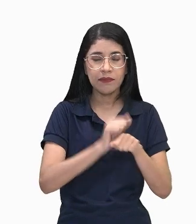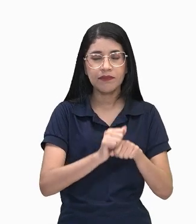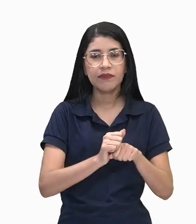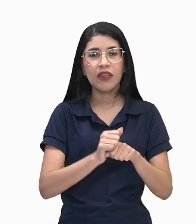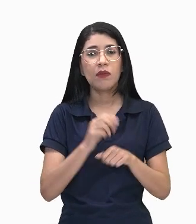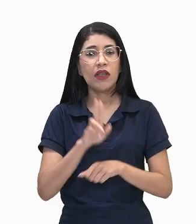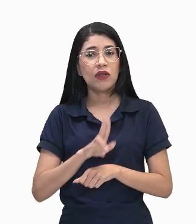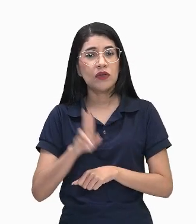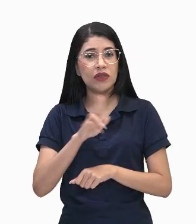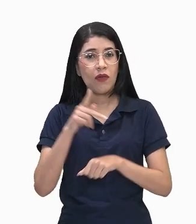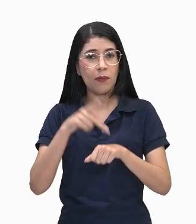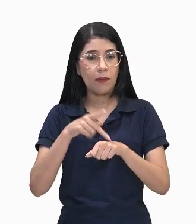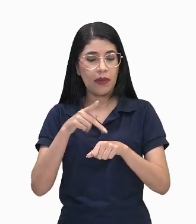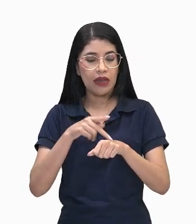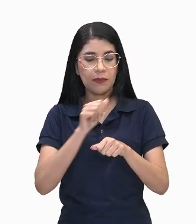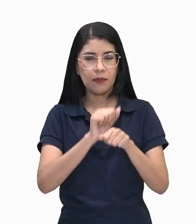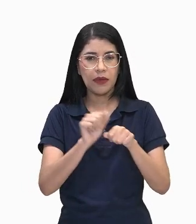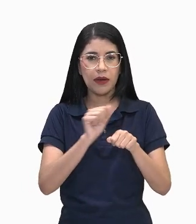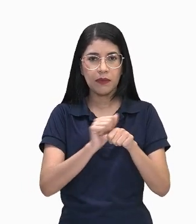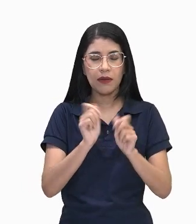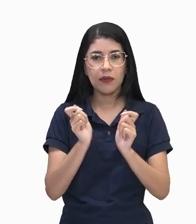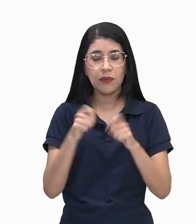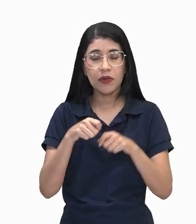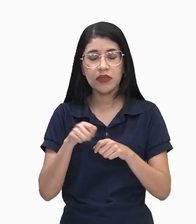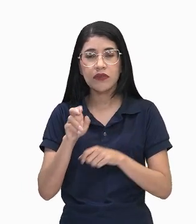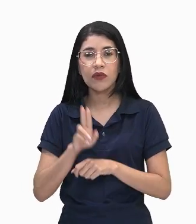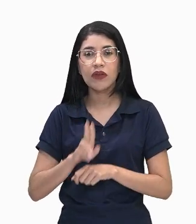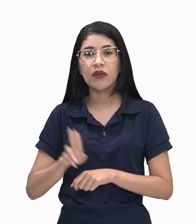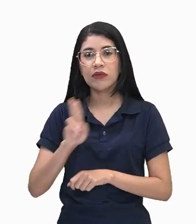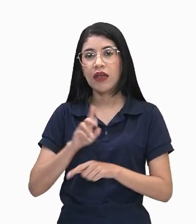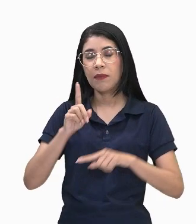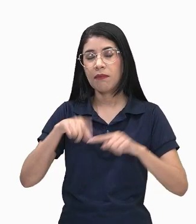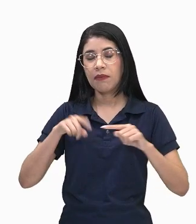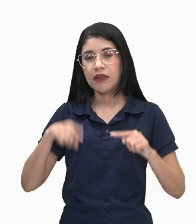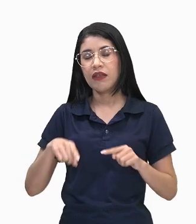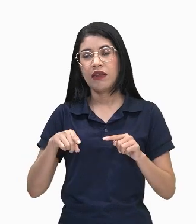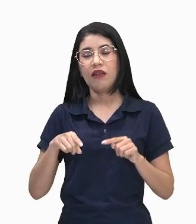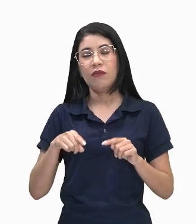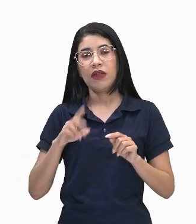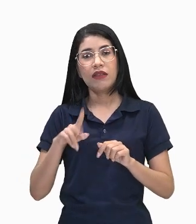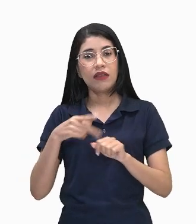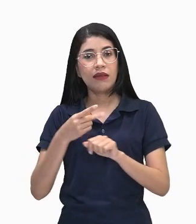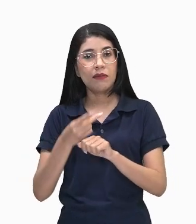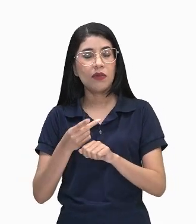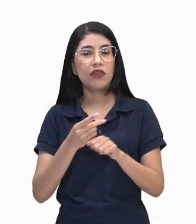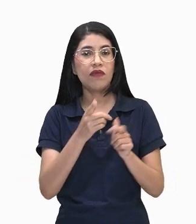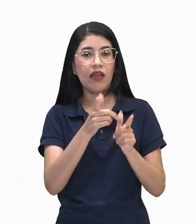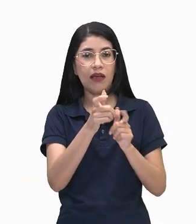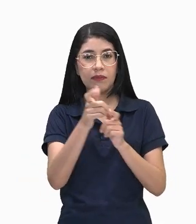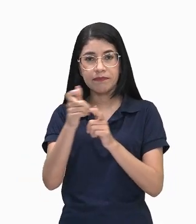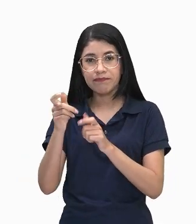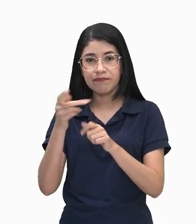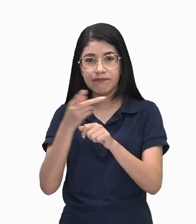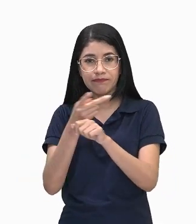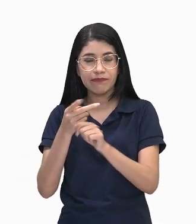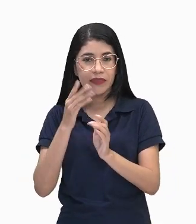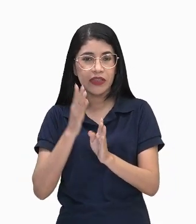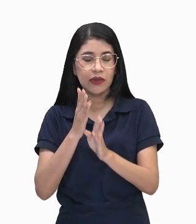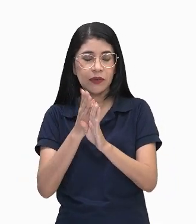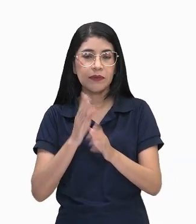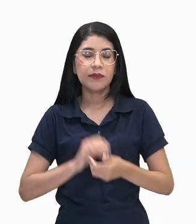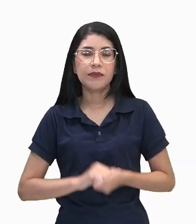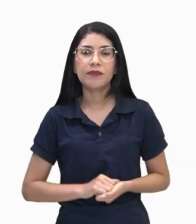das rochas e faziam os seus instrumentos rudimentares para ir em busca das suas caças. E nesse período